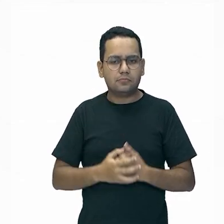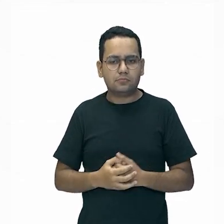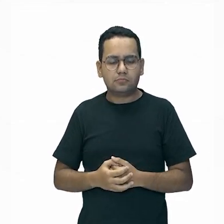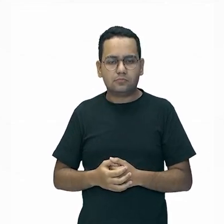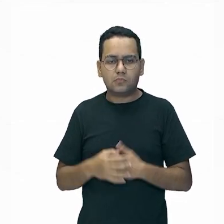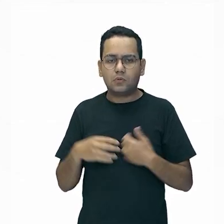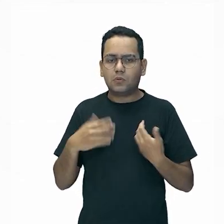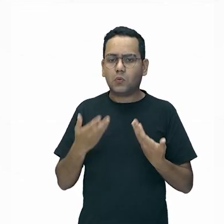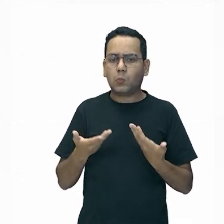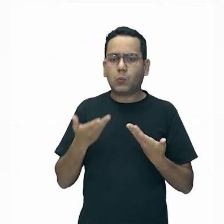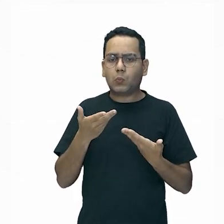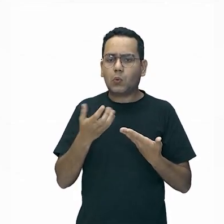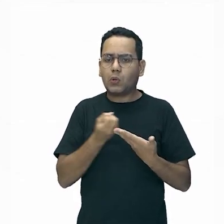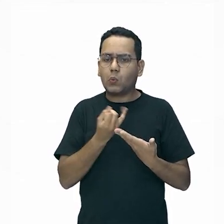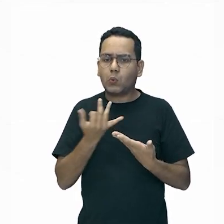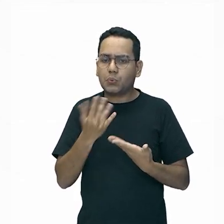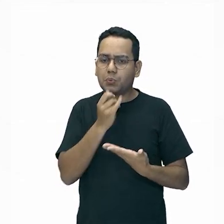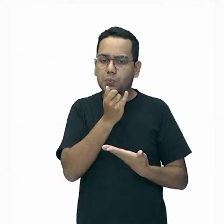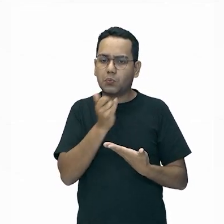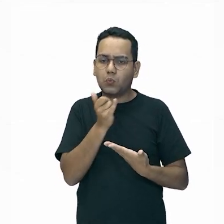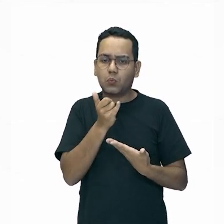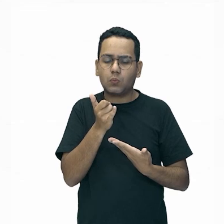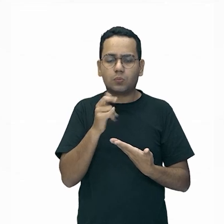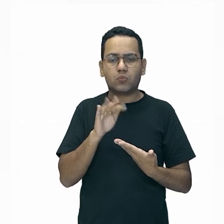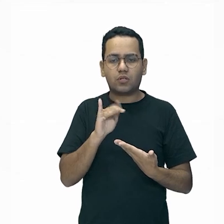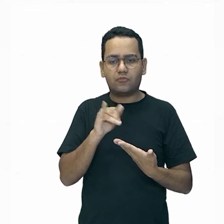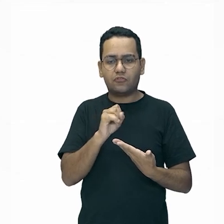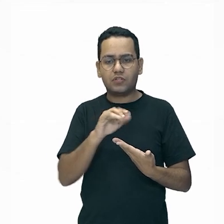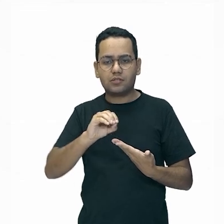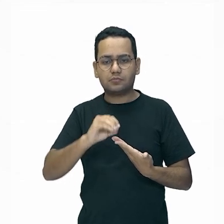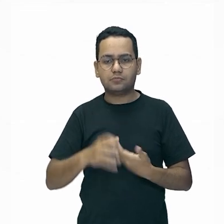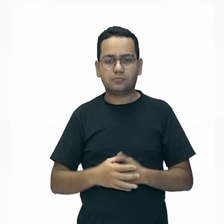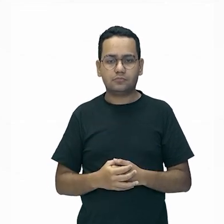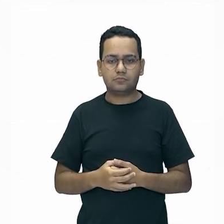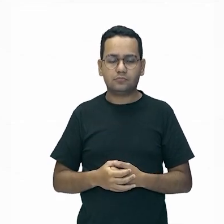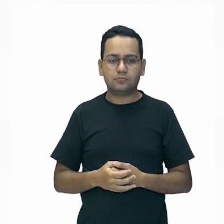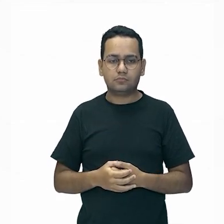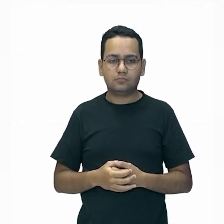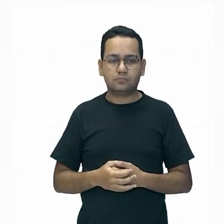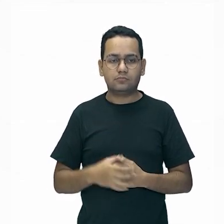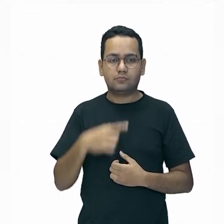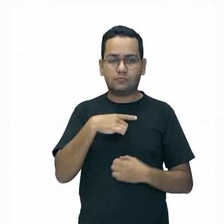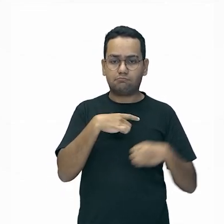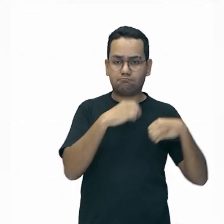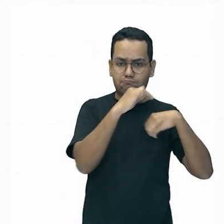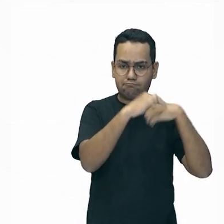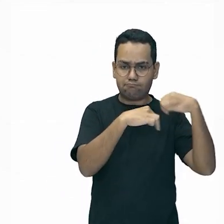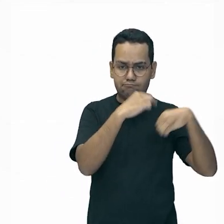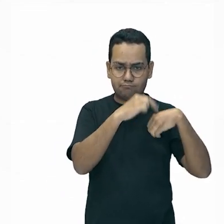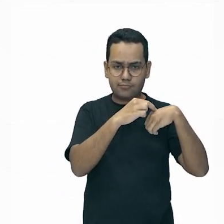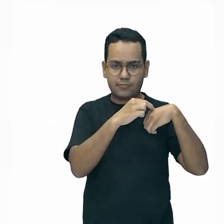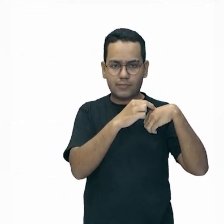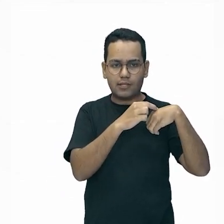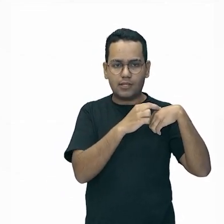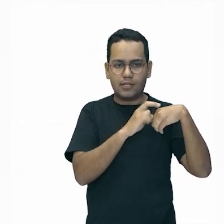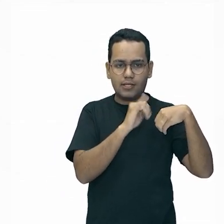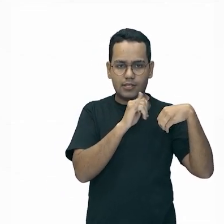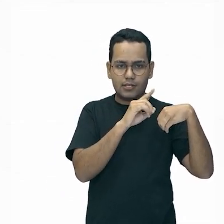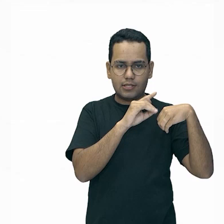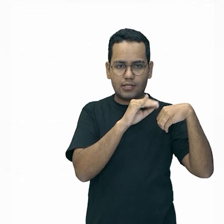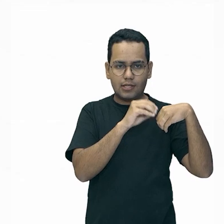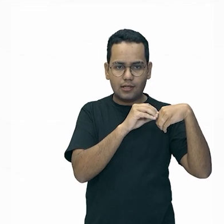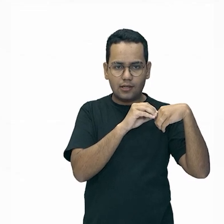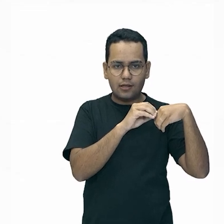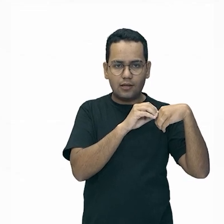é a quantidade de energia que nós estamos tendo para a fissão nuclear? Então, eu tenho um nêutron que está atingindo o urânio e